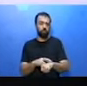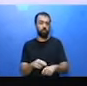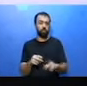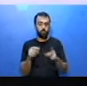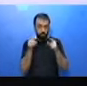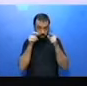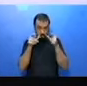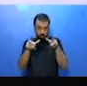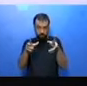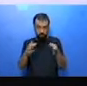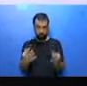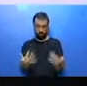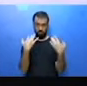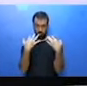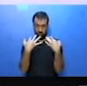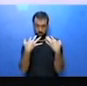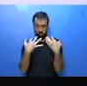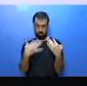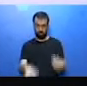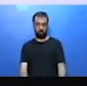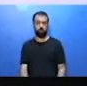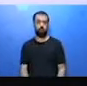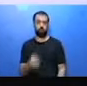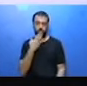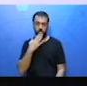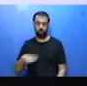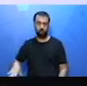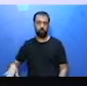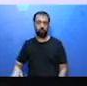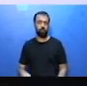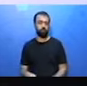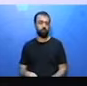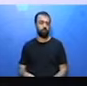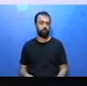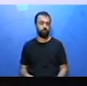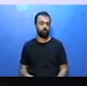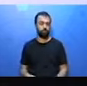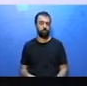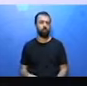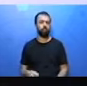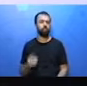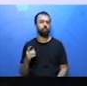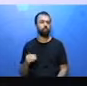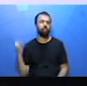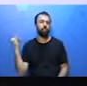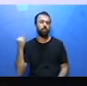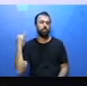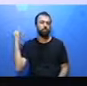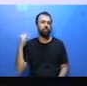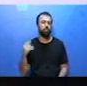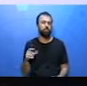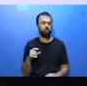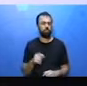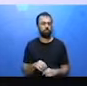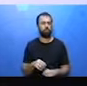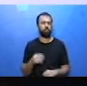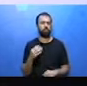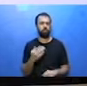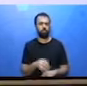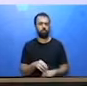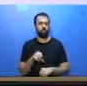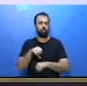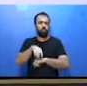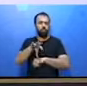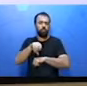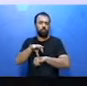chamar atenção da criança tá para ti ela esteja atenta a informação mais importante é uma pista visual